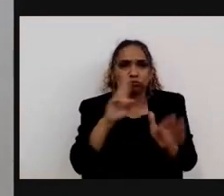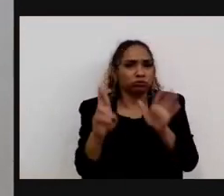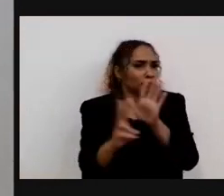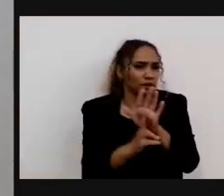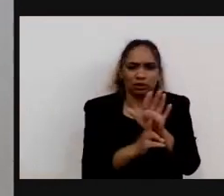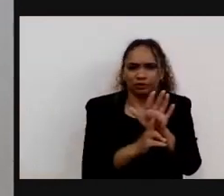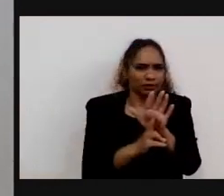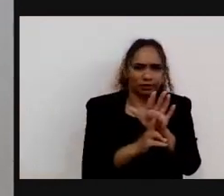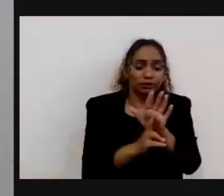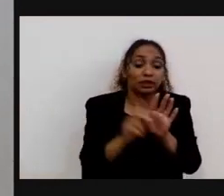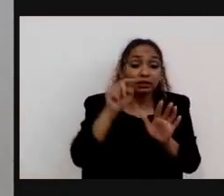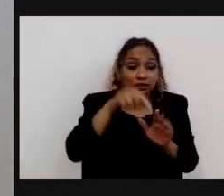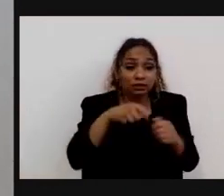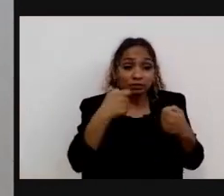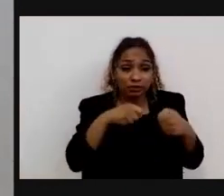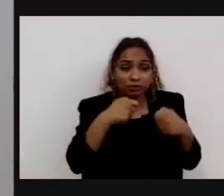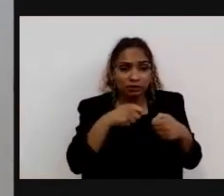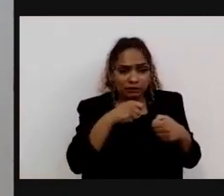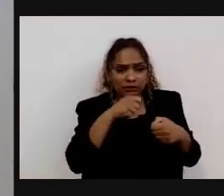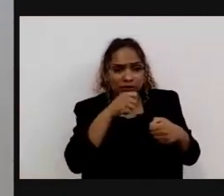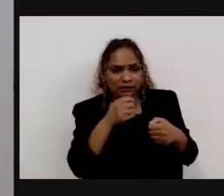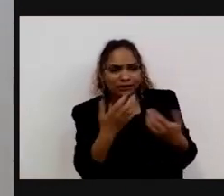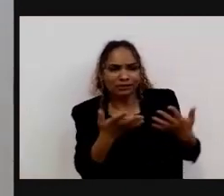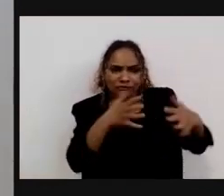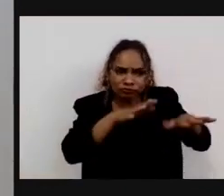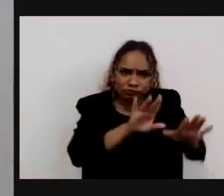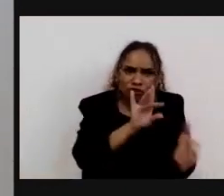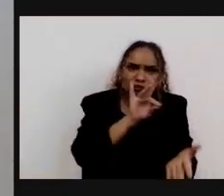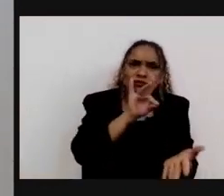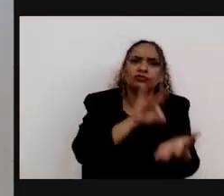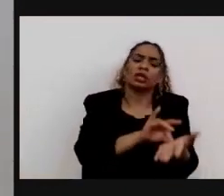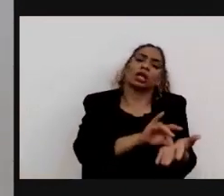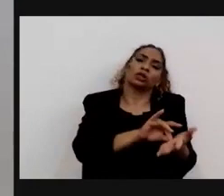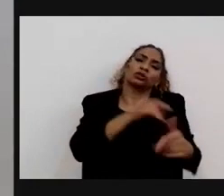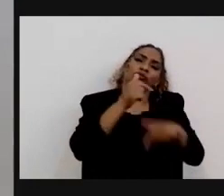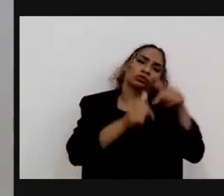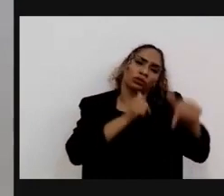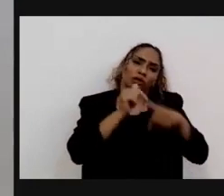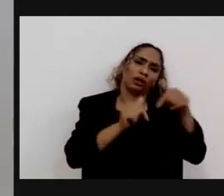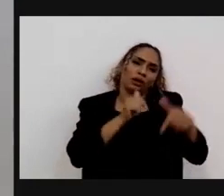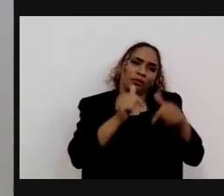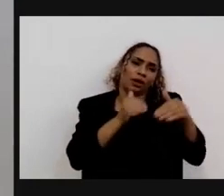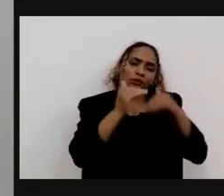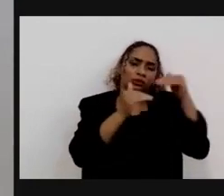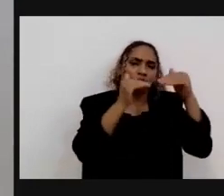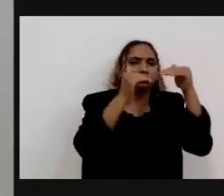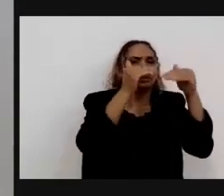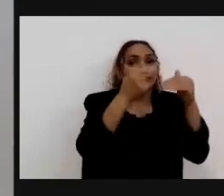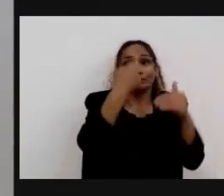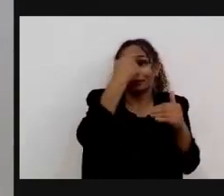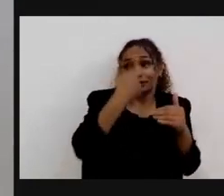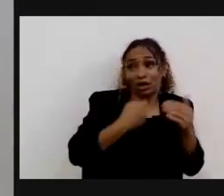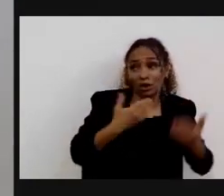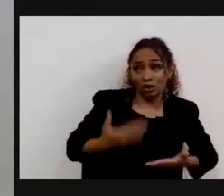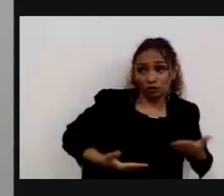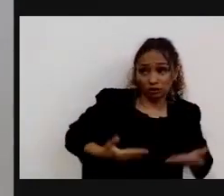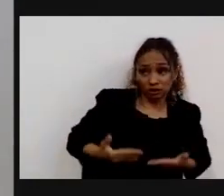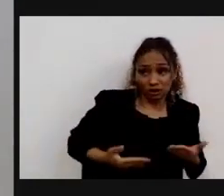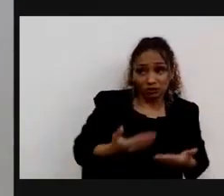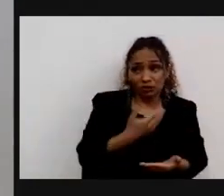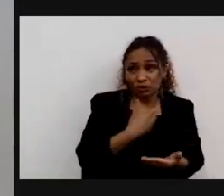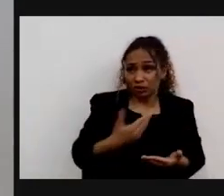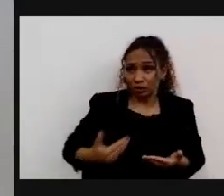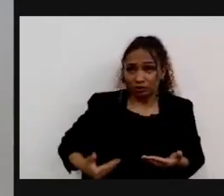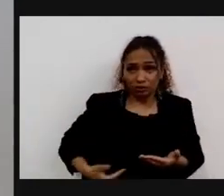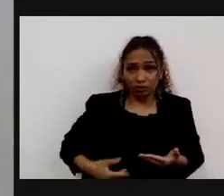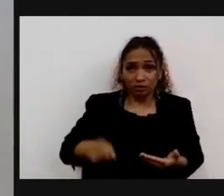né essa pessoa precisa estar realmente inserida no trabalho que está sendo desenvolvido então não sou eu o servidor público que não